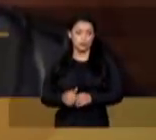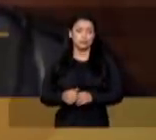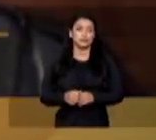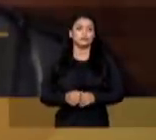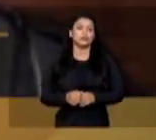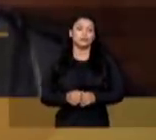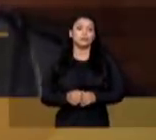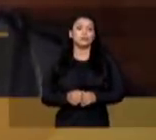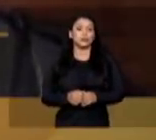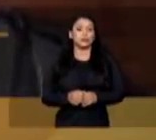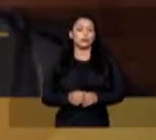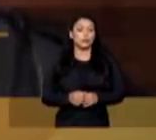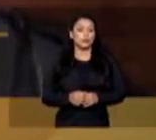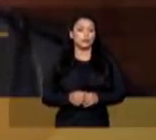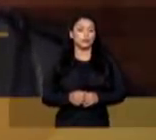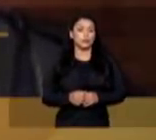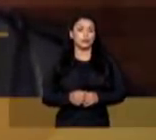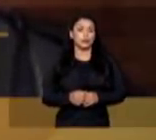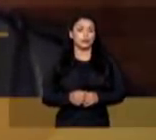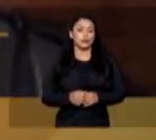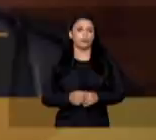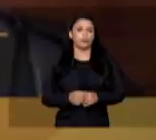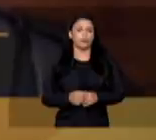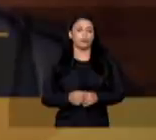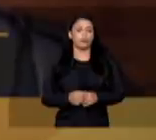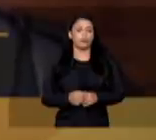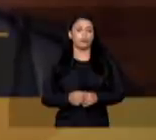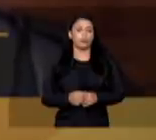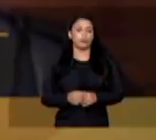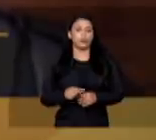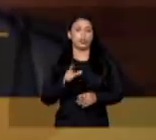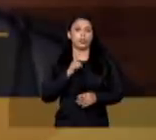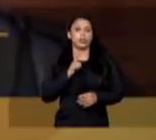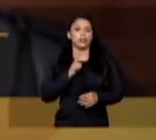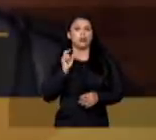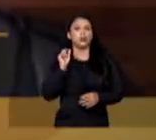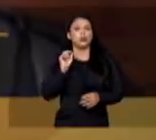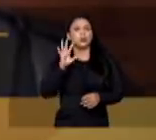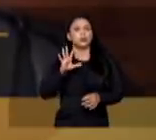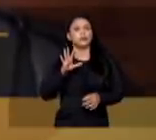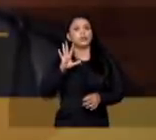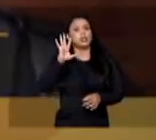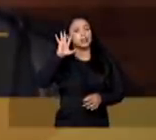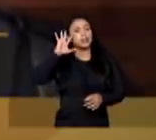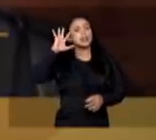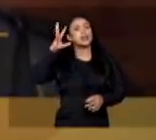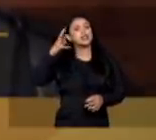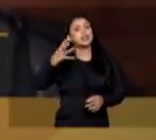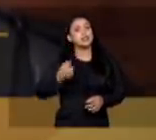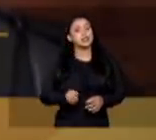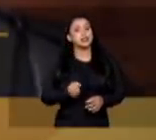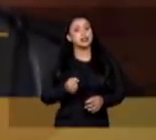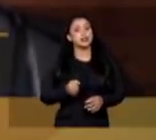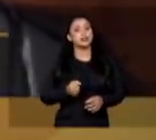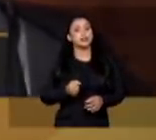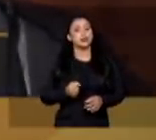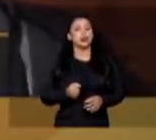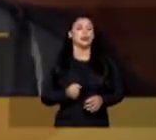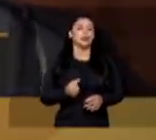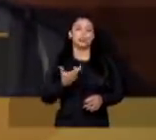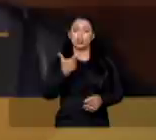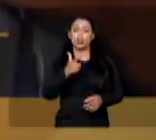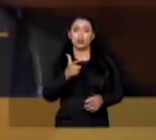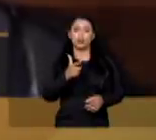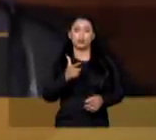dimensão, assim se afirmou o fator determinante da ausência de